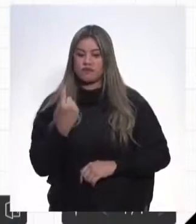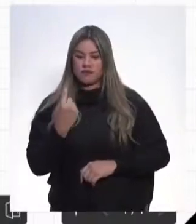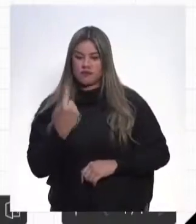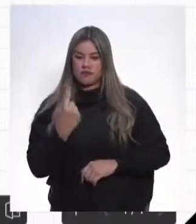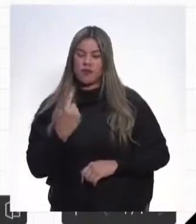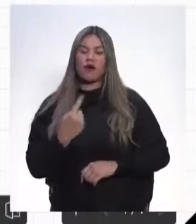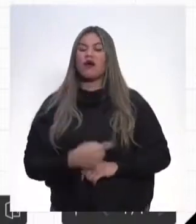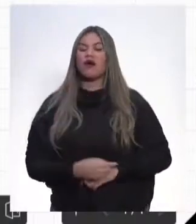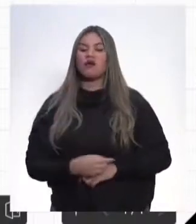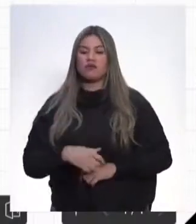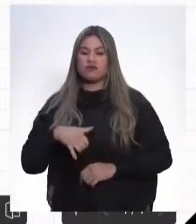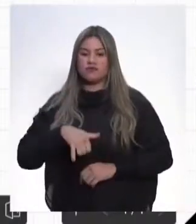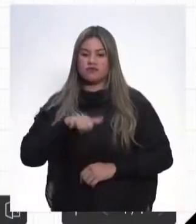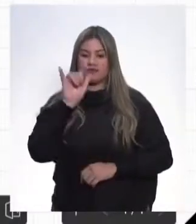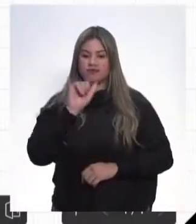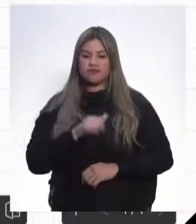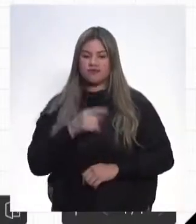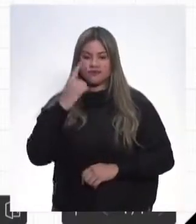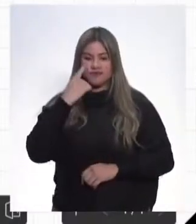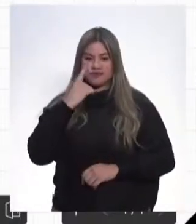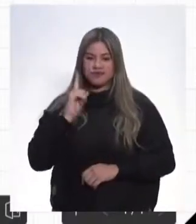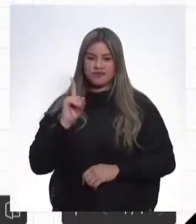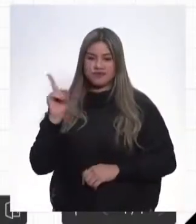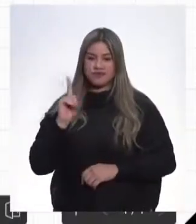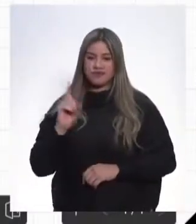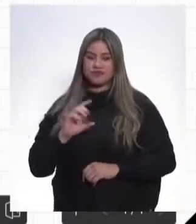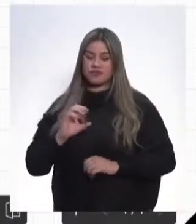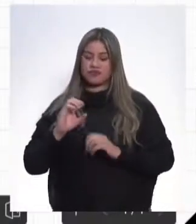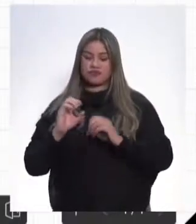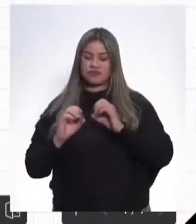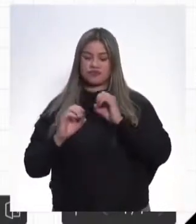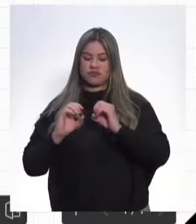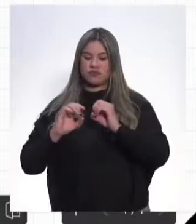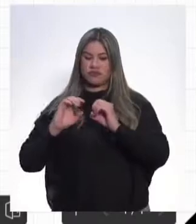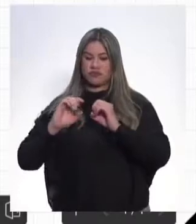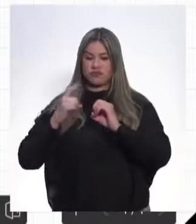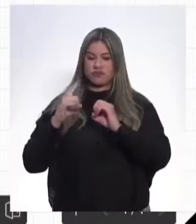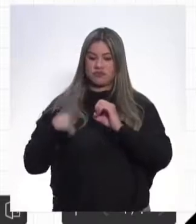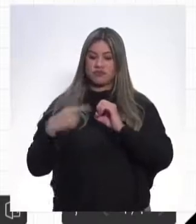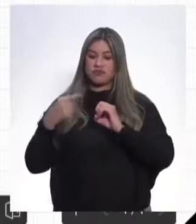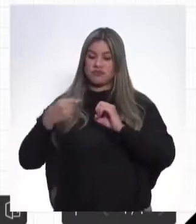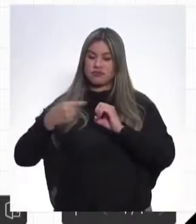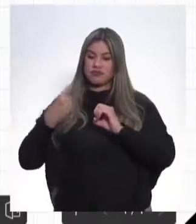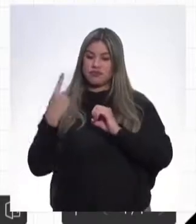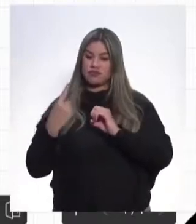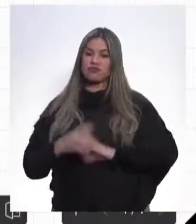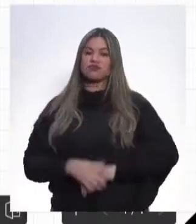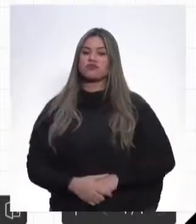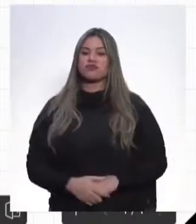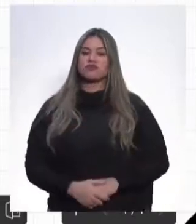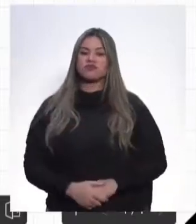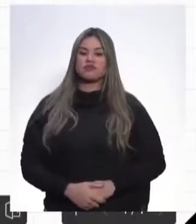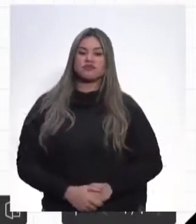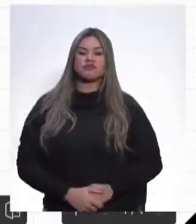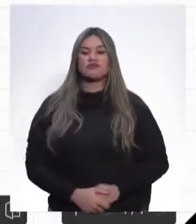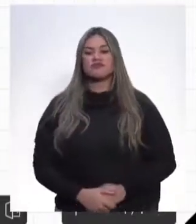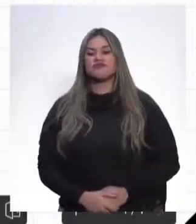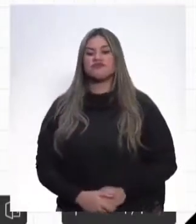ordenado, 0 menos 1. Correto? O que eu vou fazer agora? Segundo par